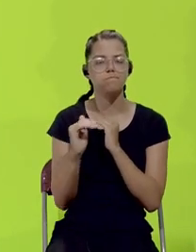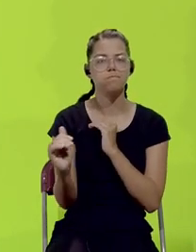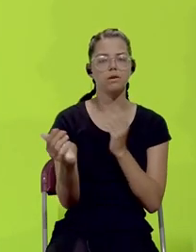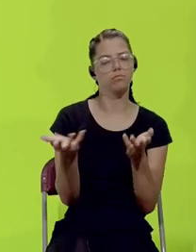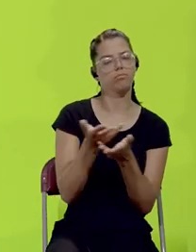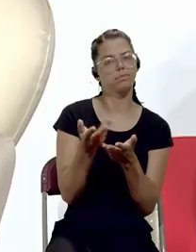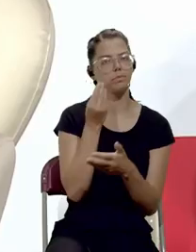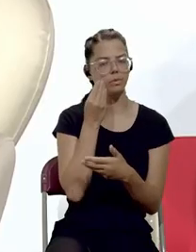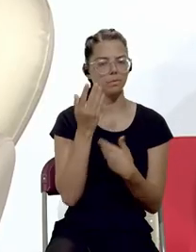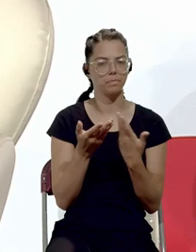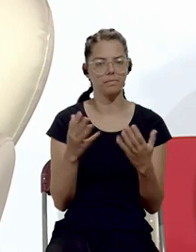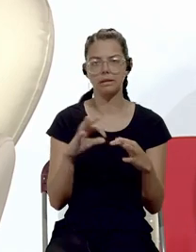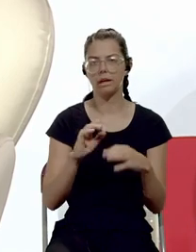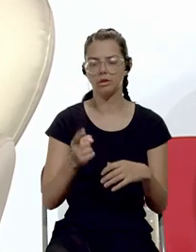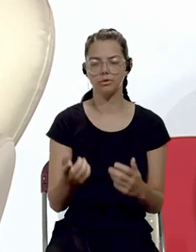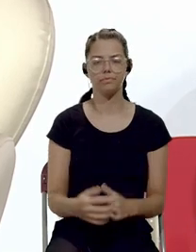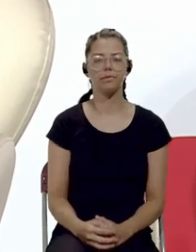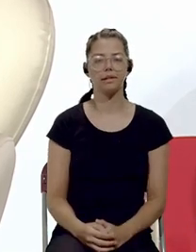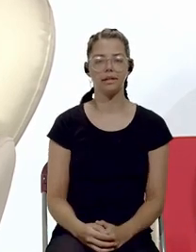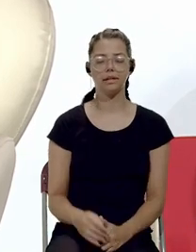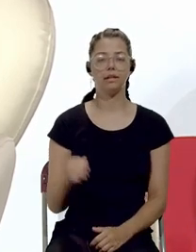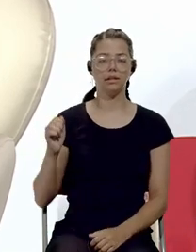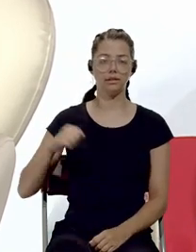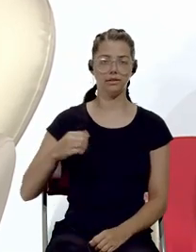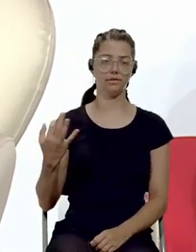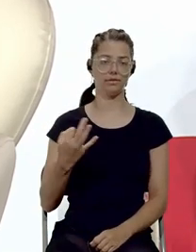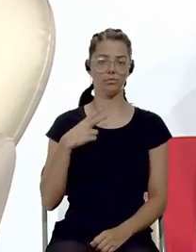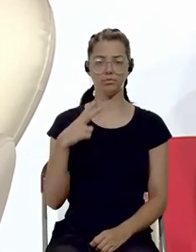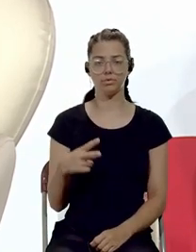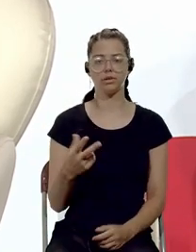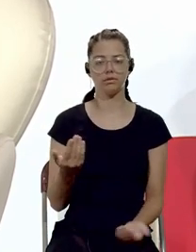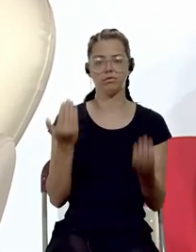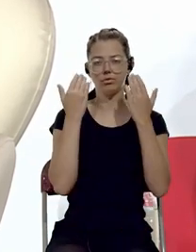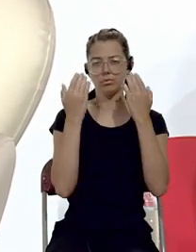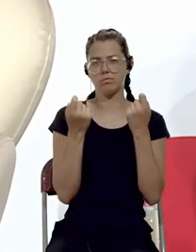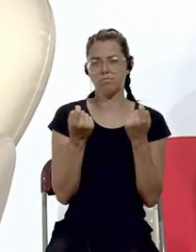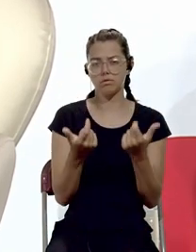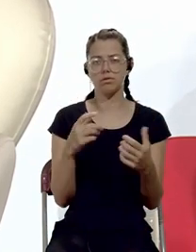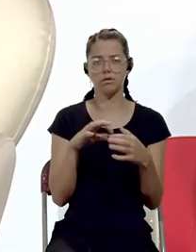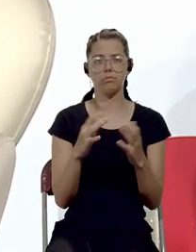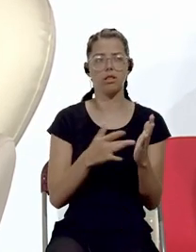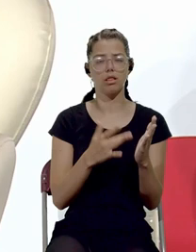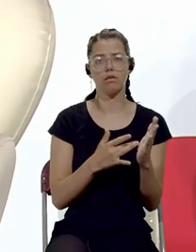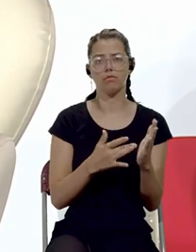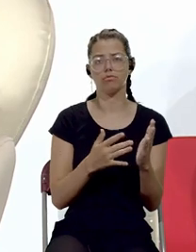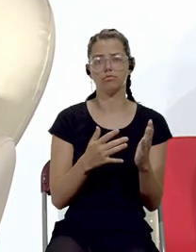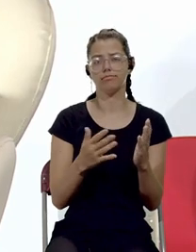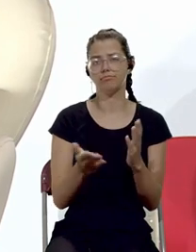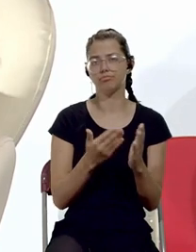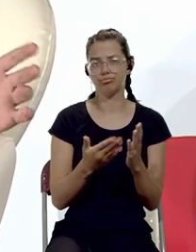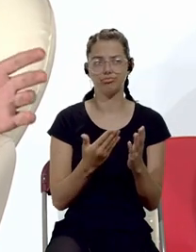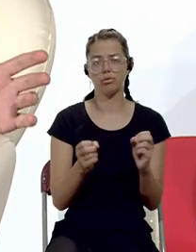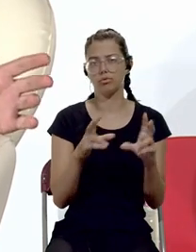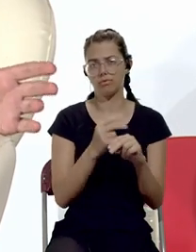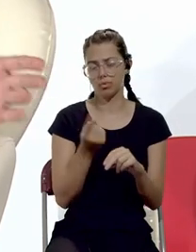sustentabilidade? Sim, de facto, em Portugal temos poucos dados sobre o livro usado, quer no que representa no mercado